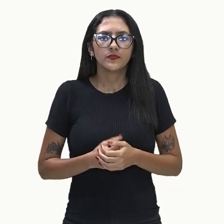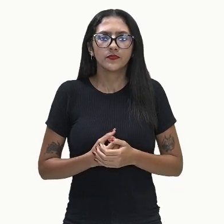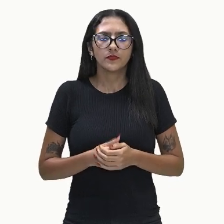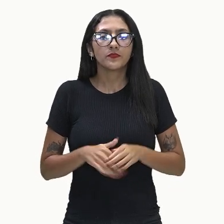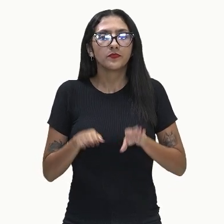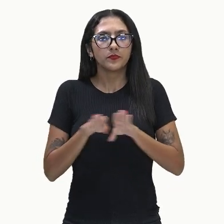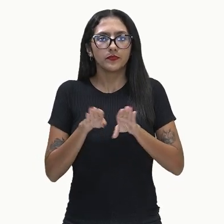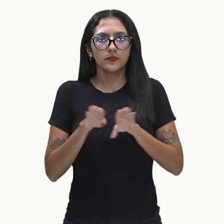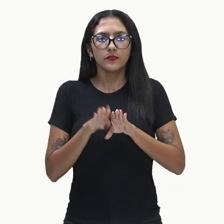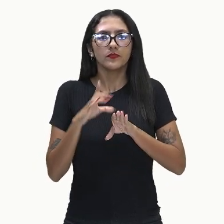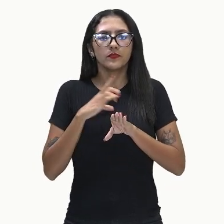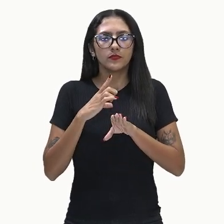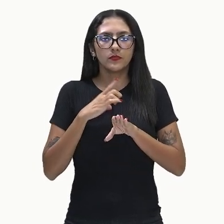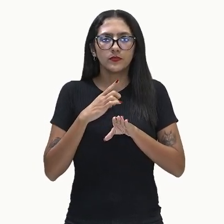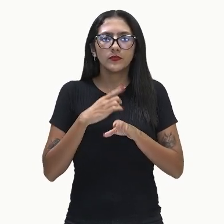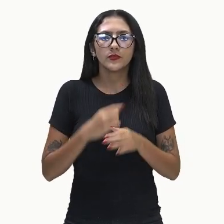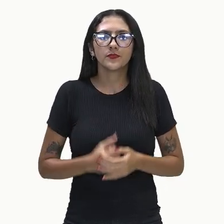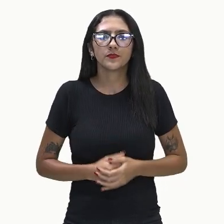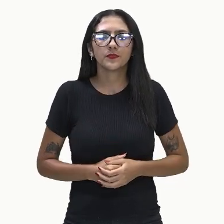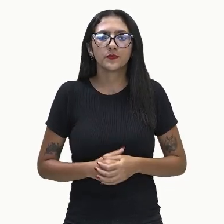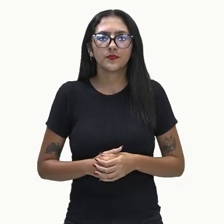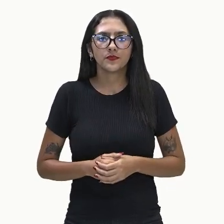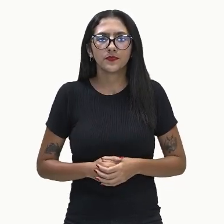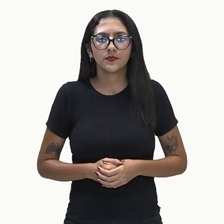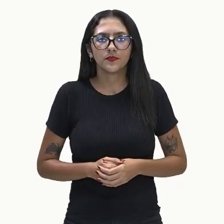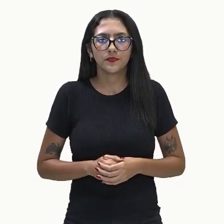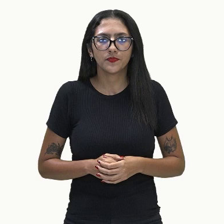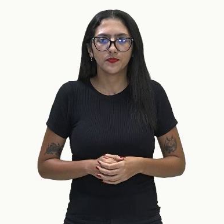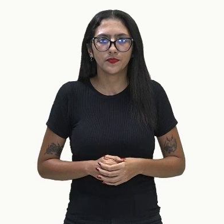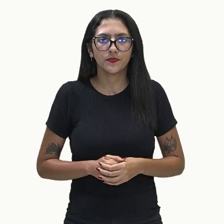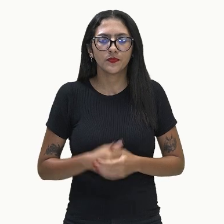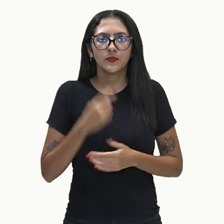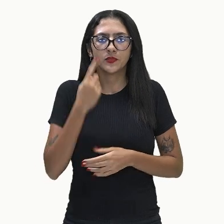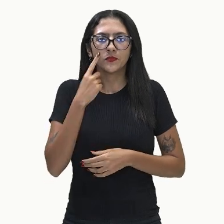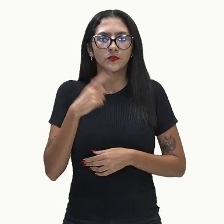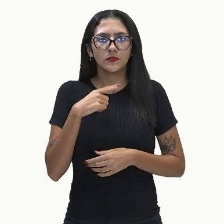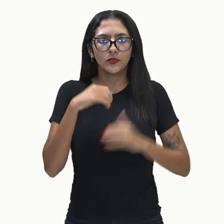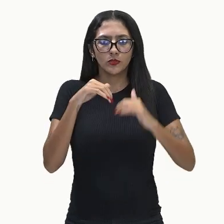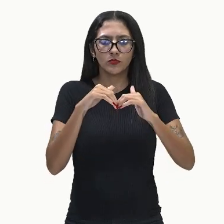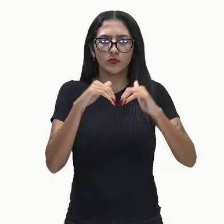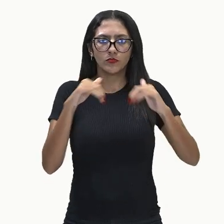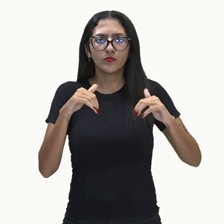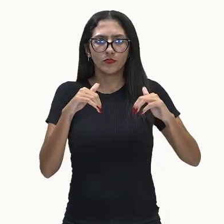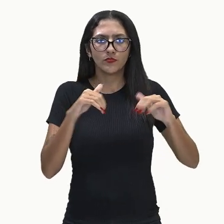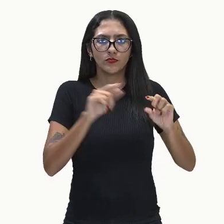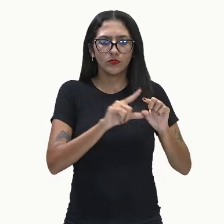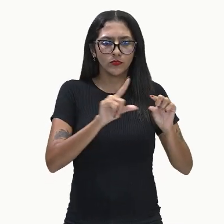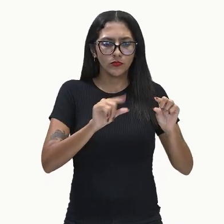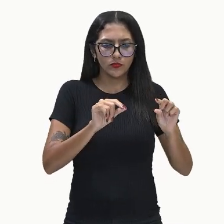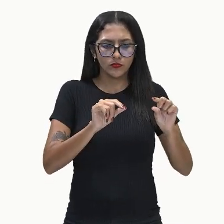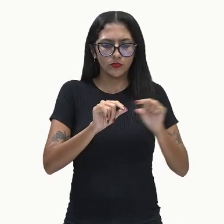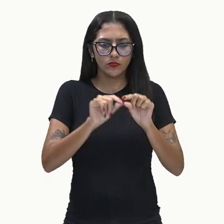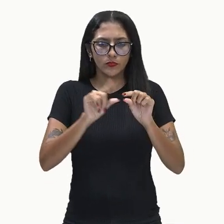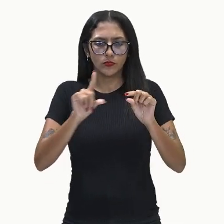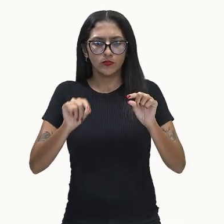espaço, vamos limpar para você ver melhor. Aqui nós vamos ter os nódulos de